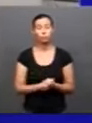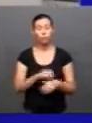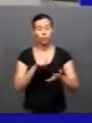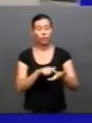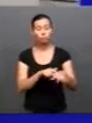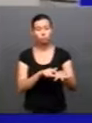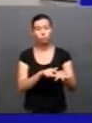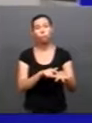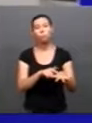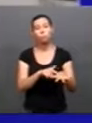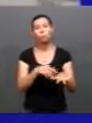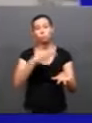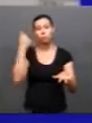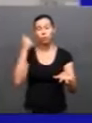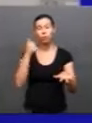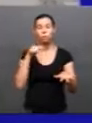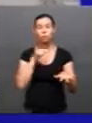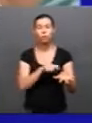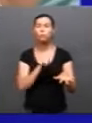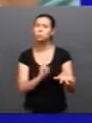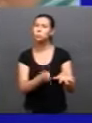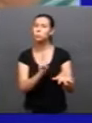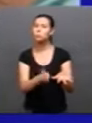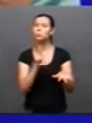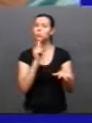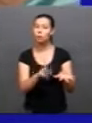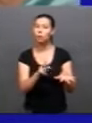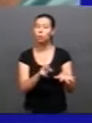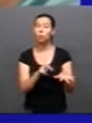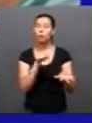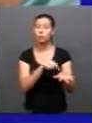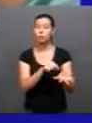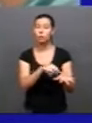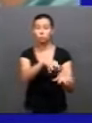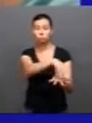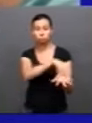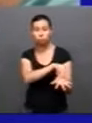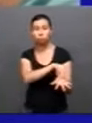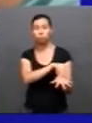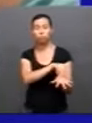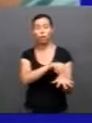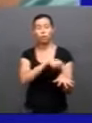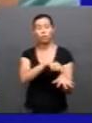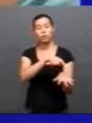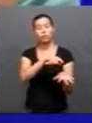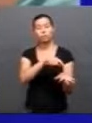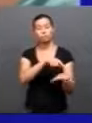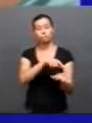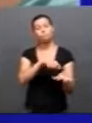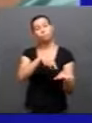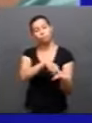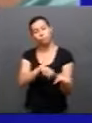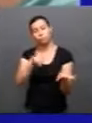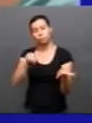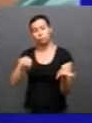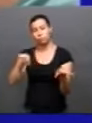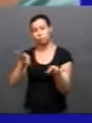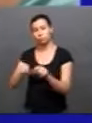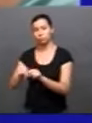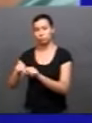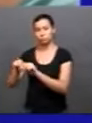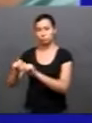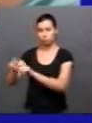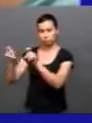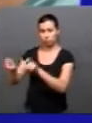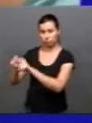sintoma, mas se ele não está fazendo efeito, certamente aquela luva ela vai poder medir ali aquele sinal motor seu e indicar que